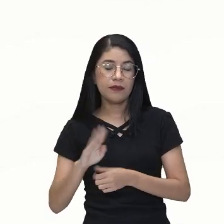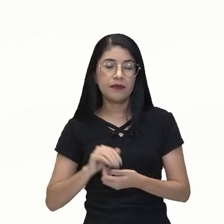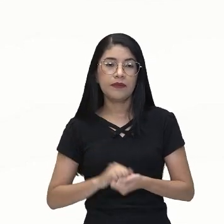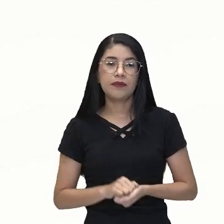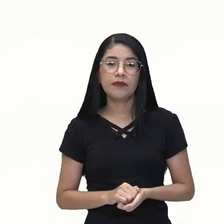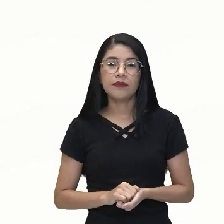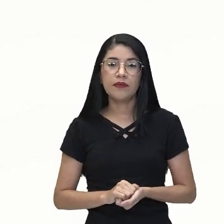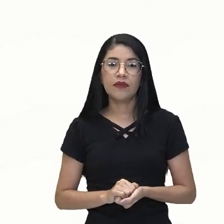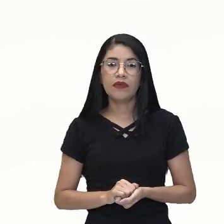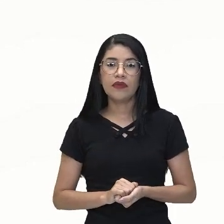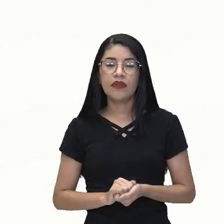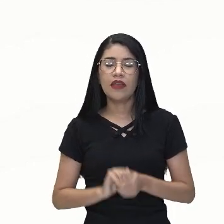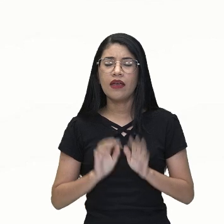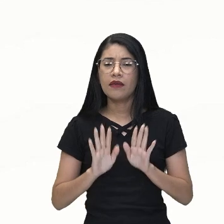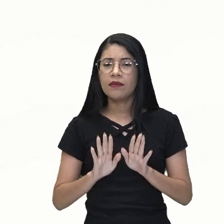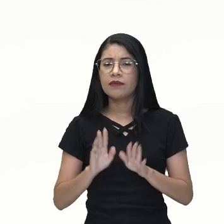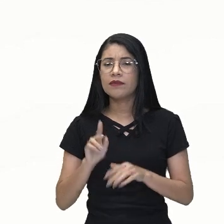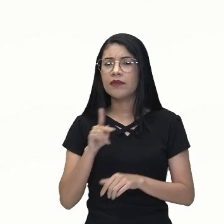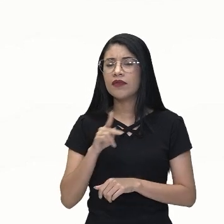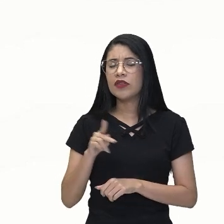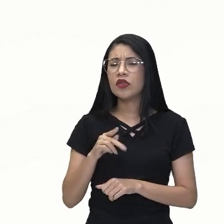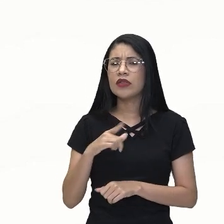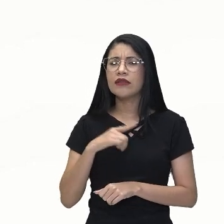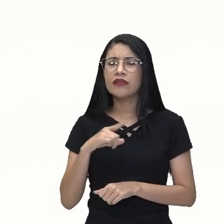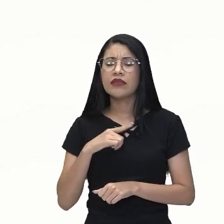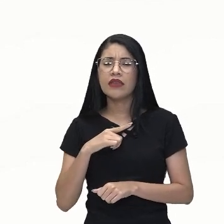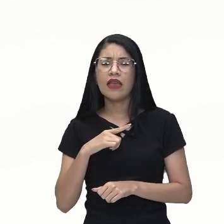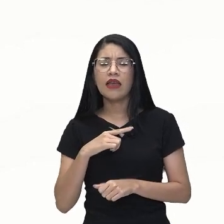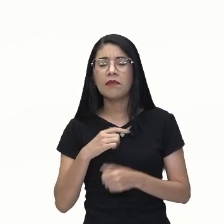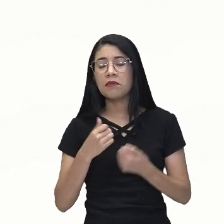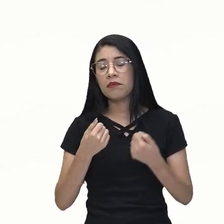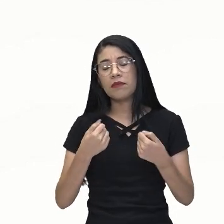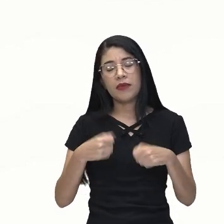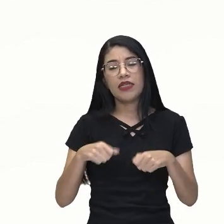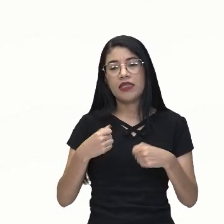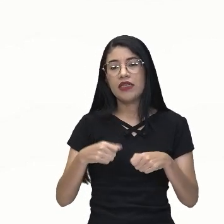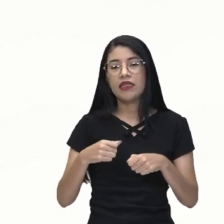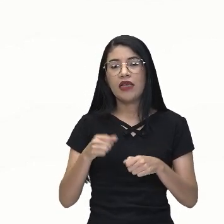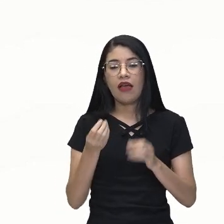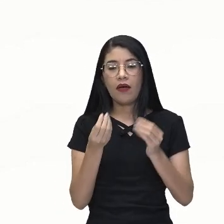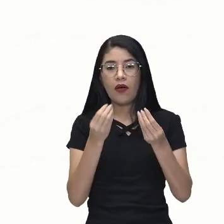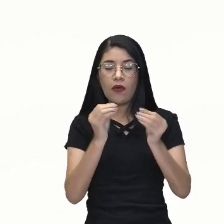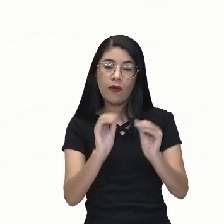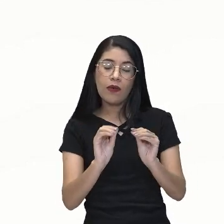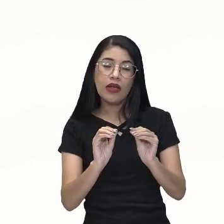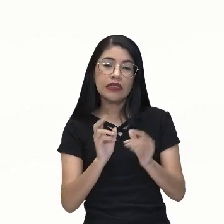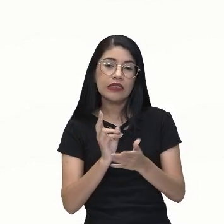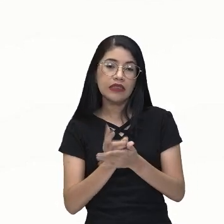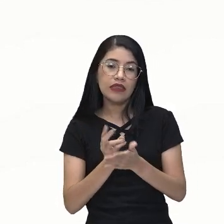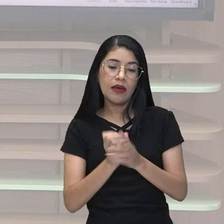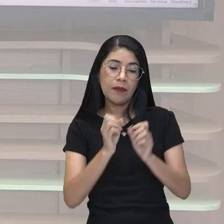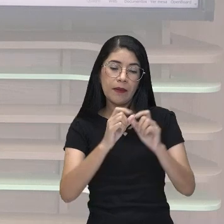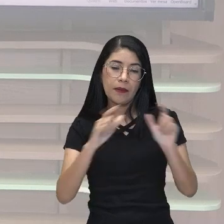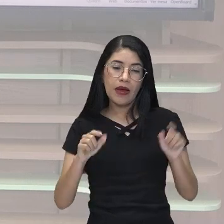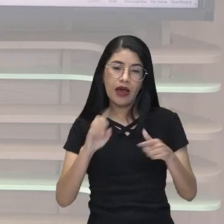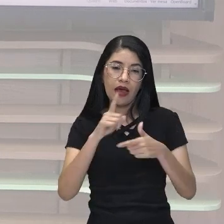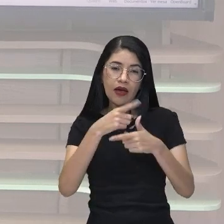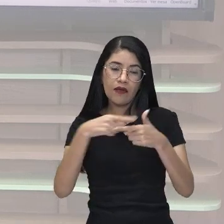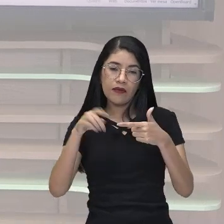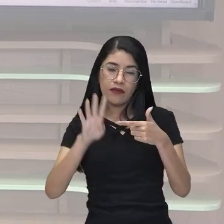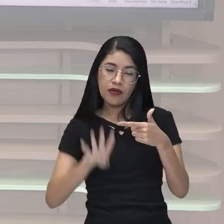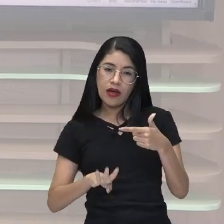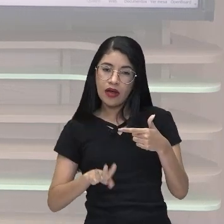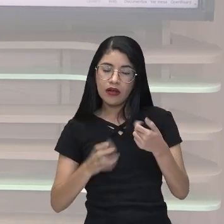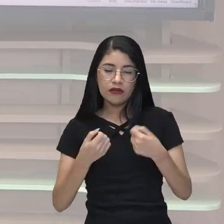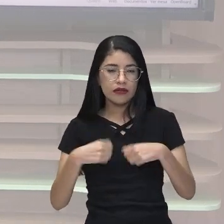parênteses. Professor, existe a necessidade de colocar sempre a forma fatorada? Não,